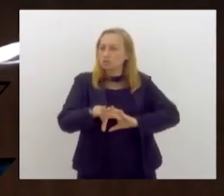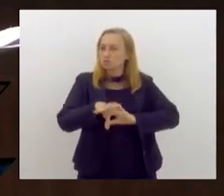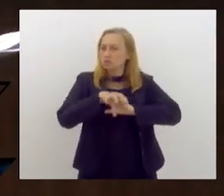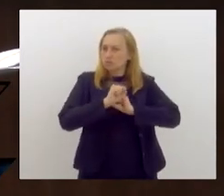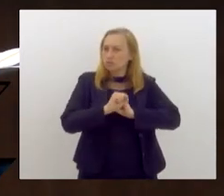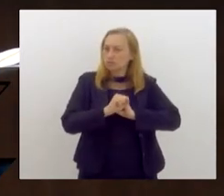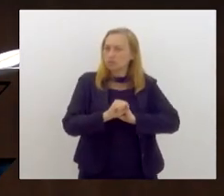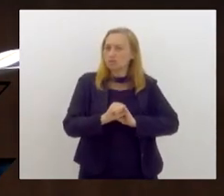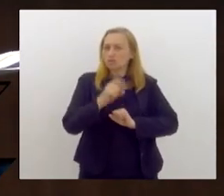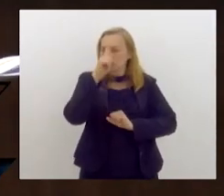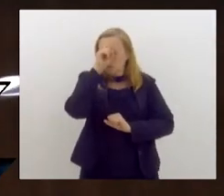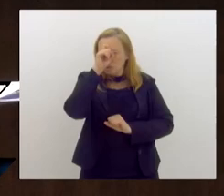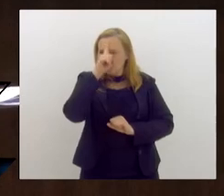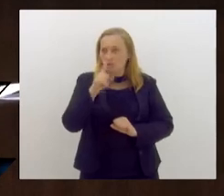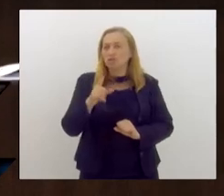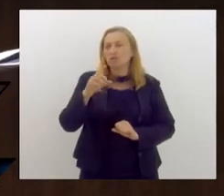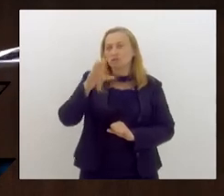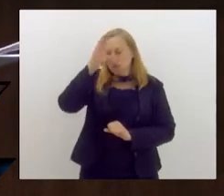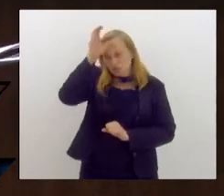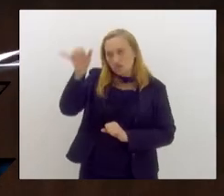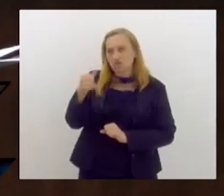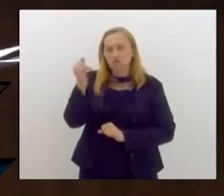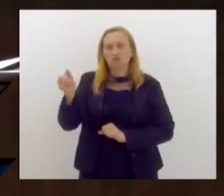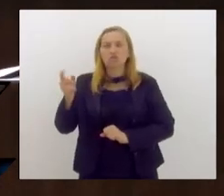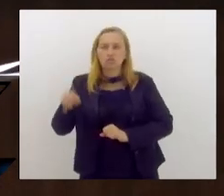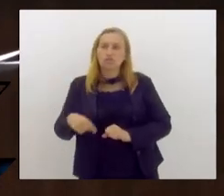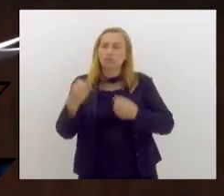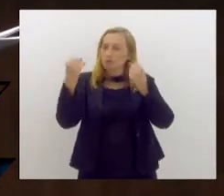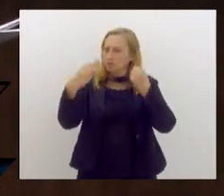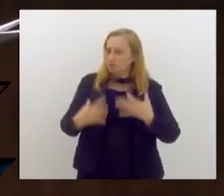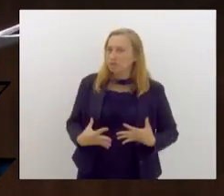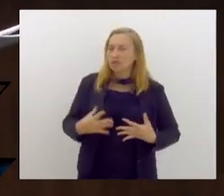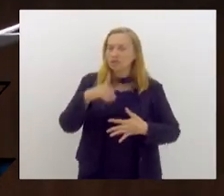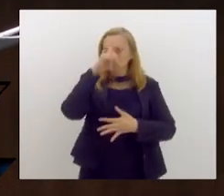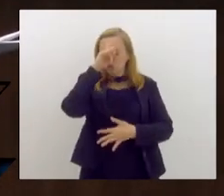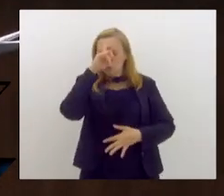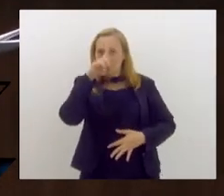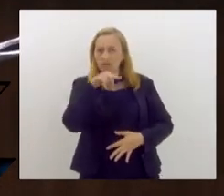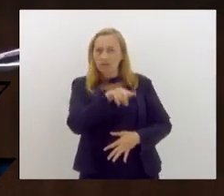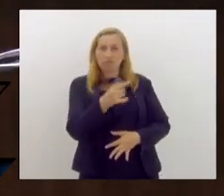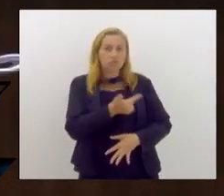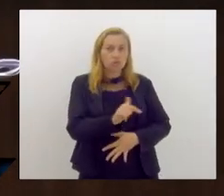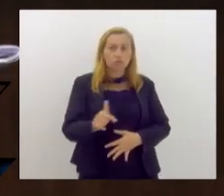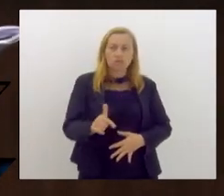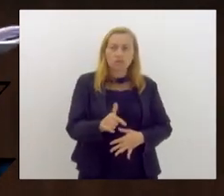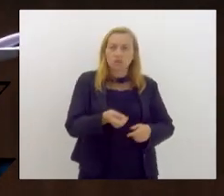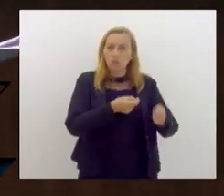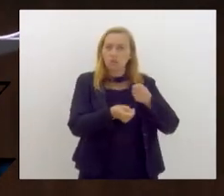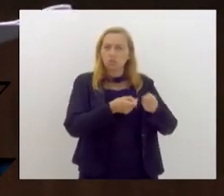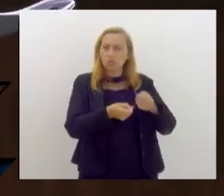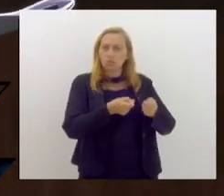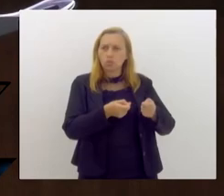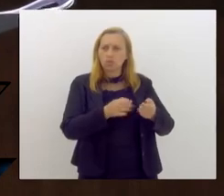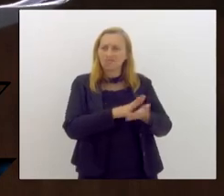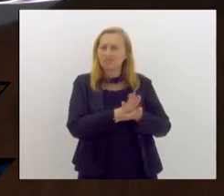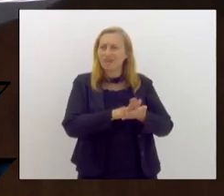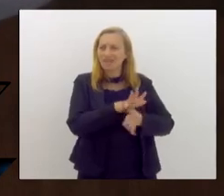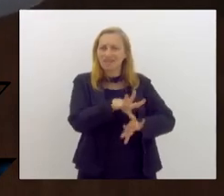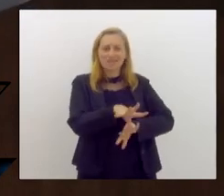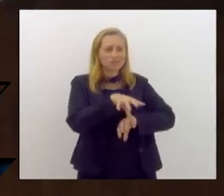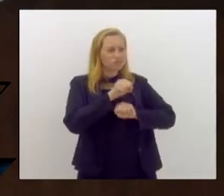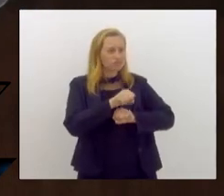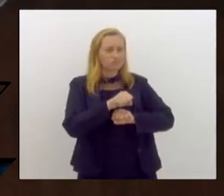Ju, ficou muito caracterizado, né, que o hospital ali em questão não tinha nenhum controle das infecções,